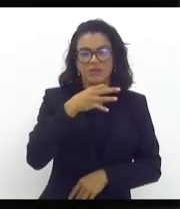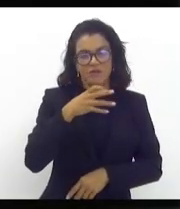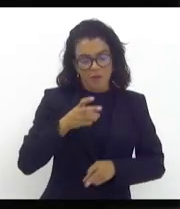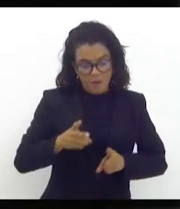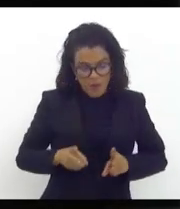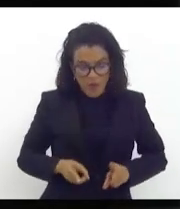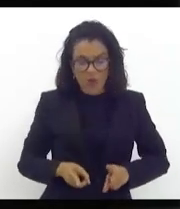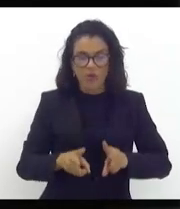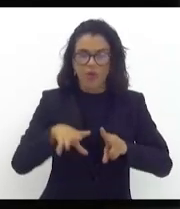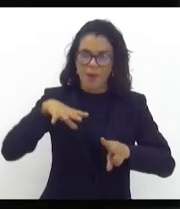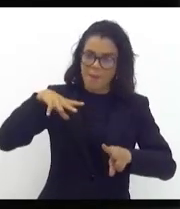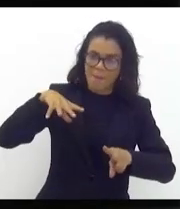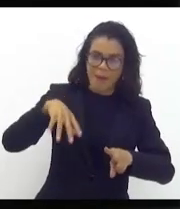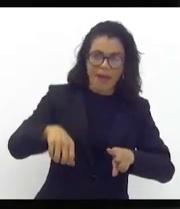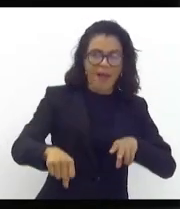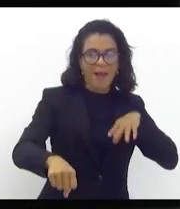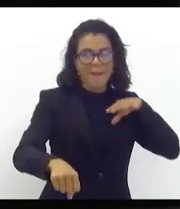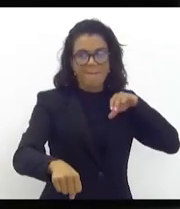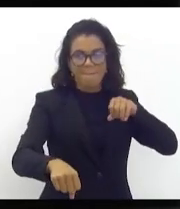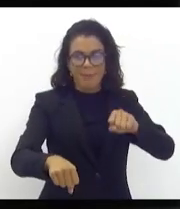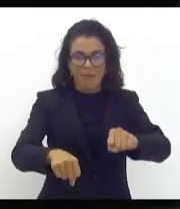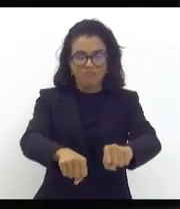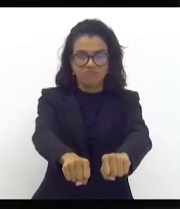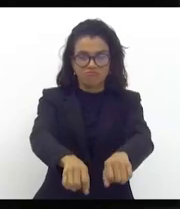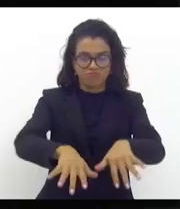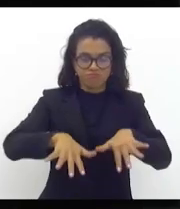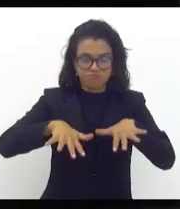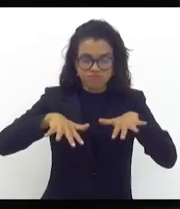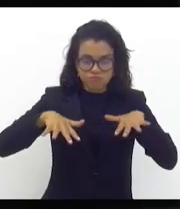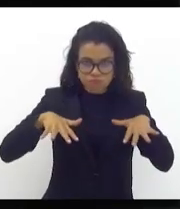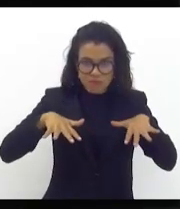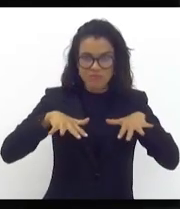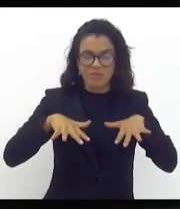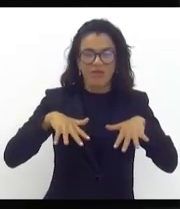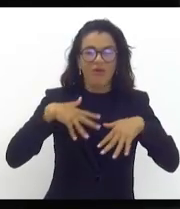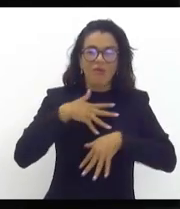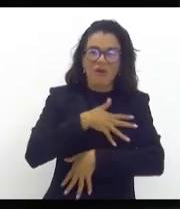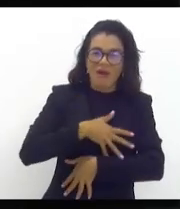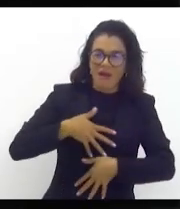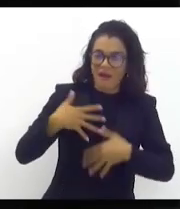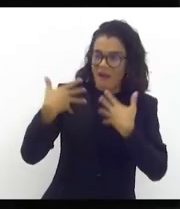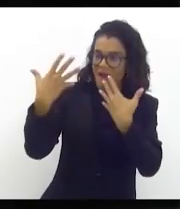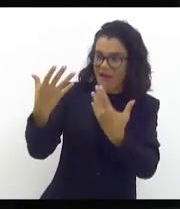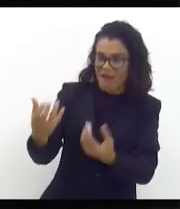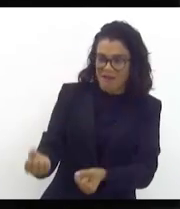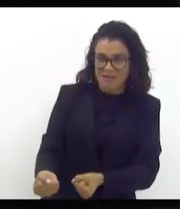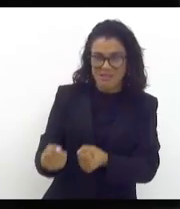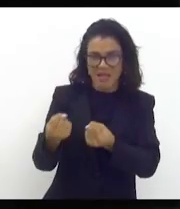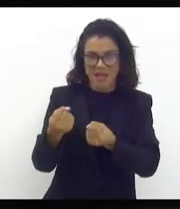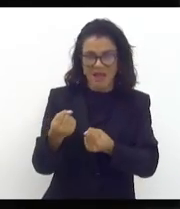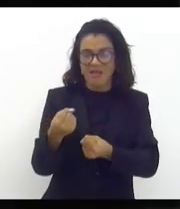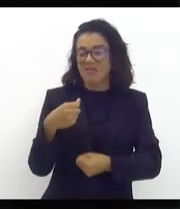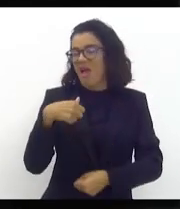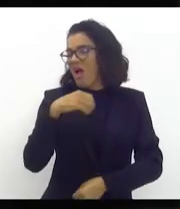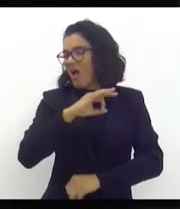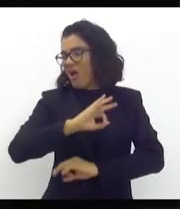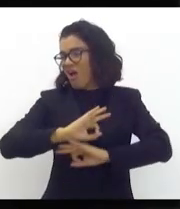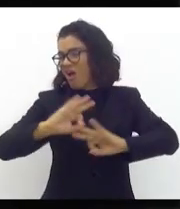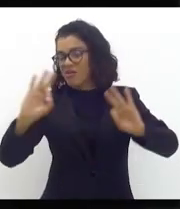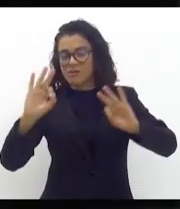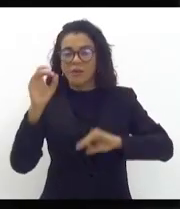esse plenário, não vamos nos contentar com aqueles que dizem que caminha bem.